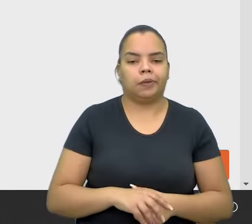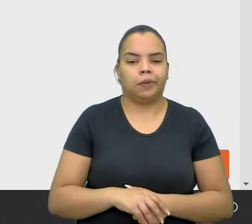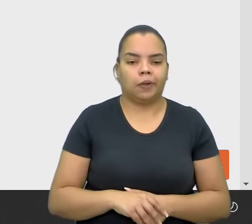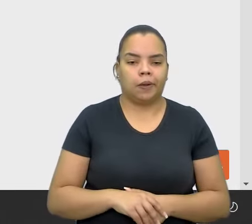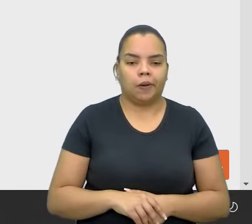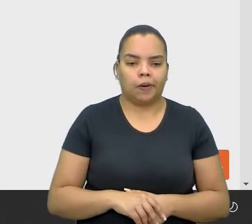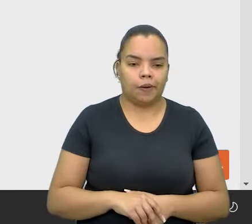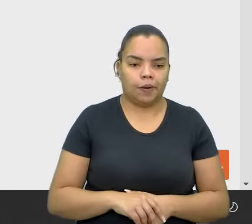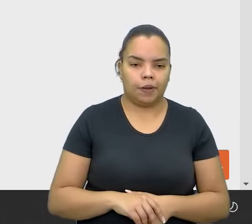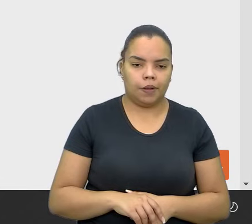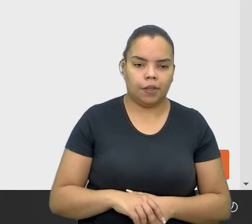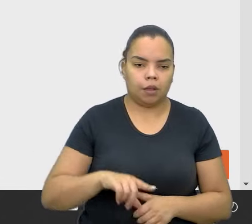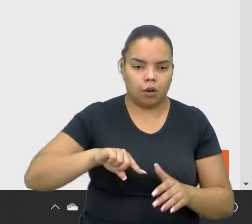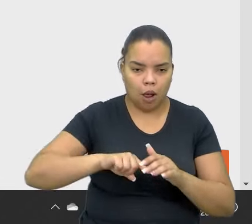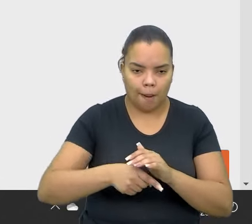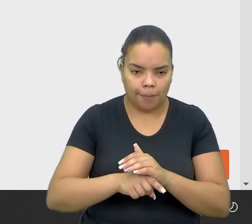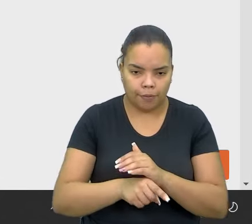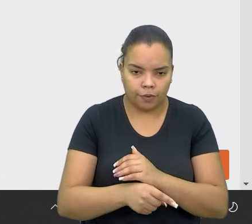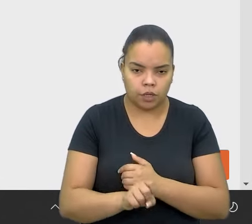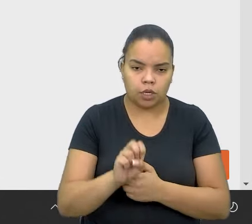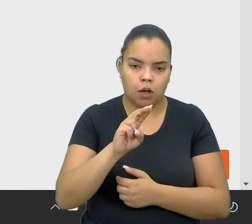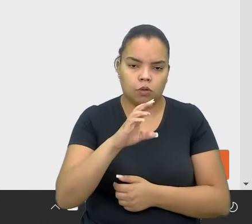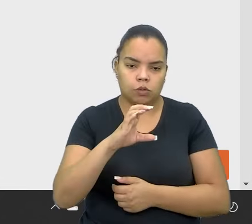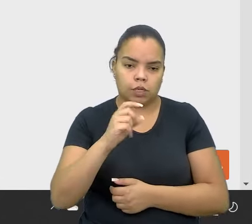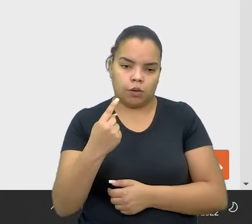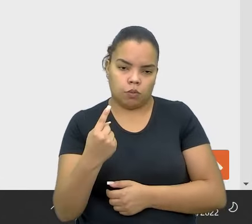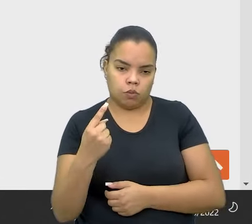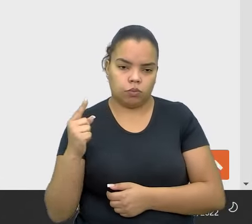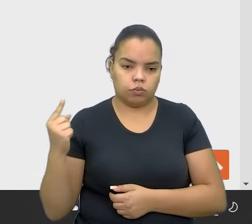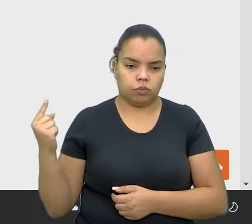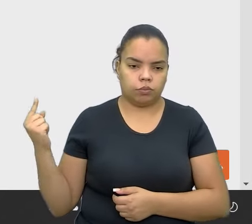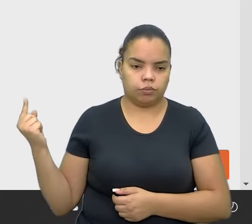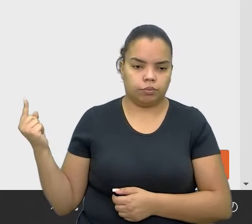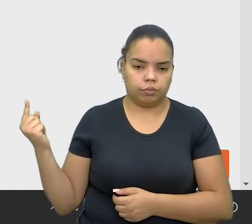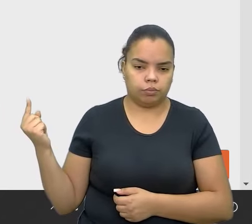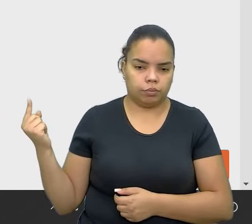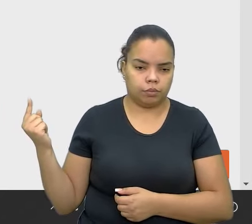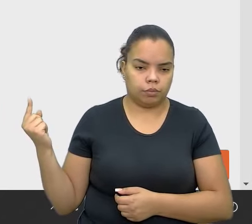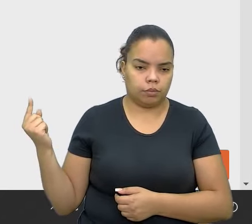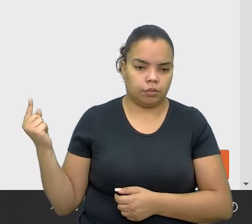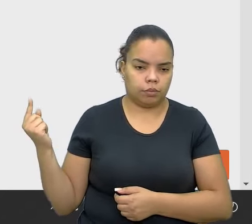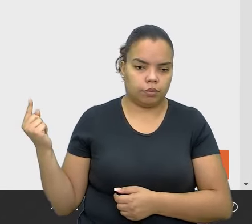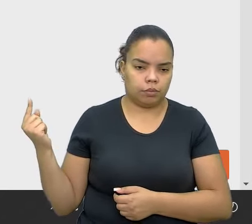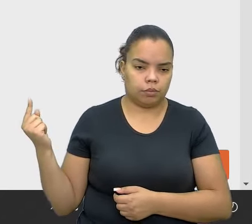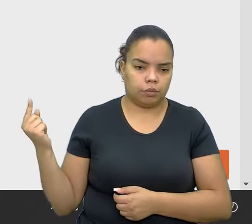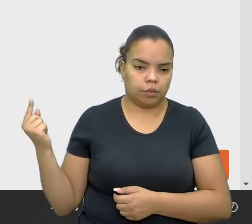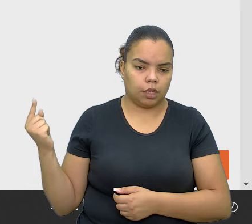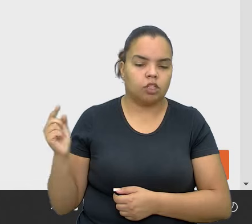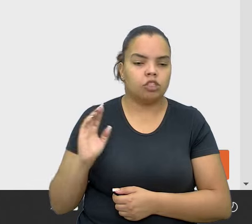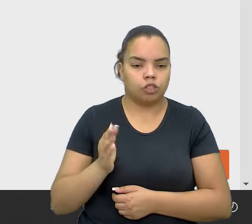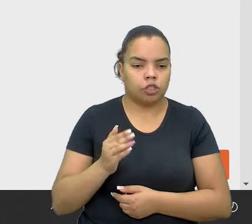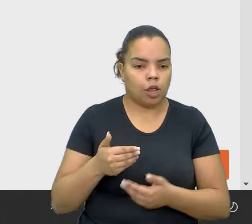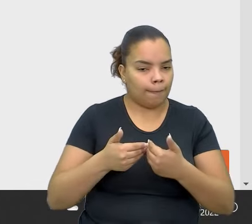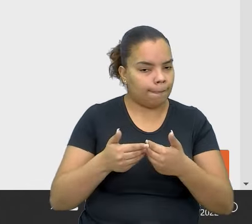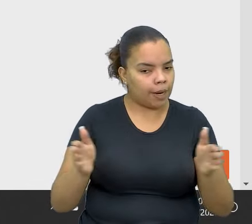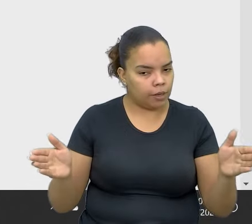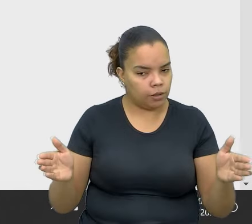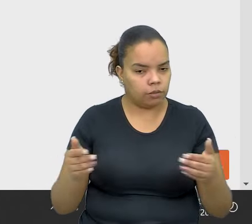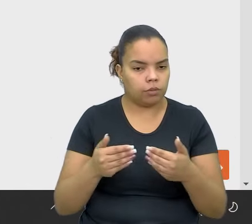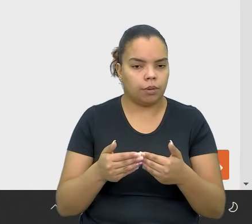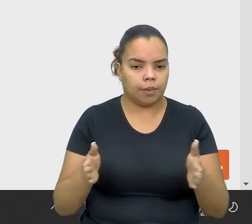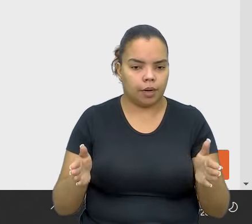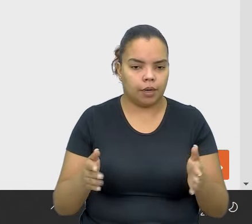no aprofundamento curricular da UC1, né, a gente tem o acesso já disponibilizado para vocês, tá?